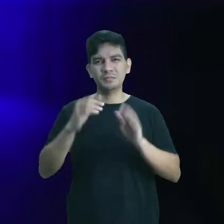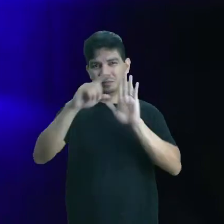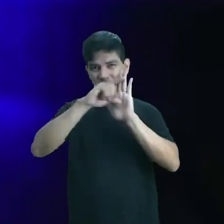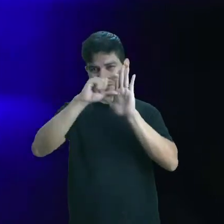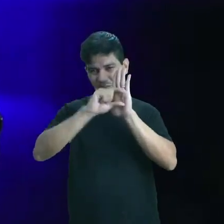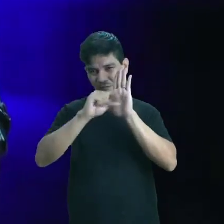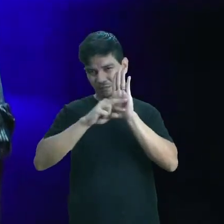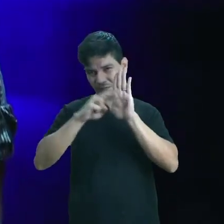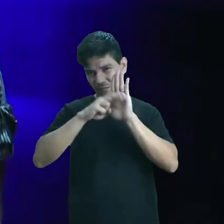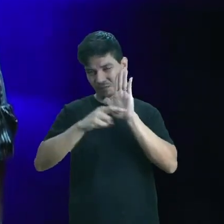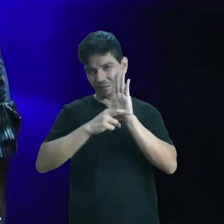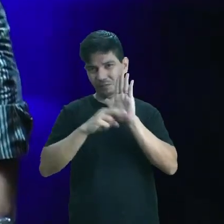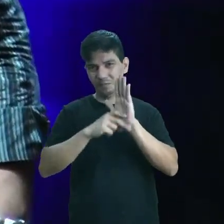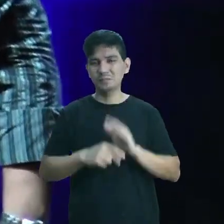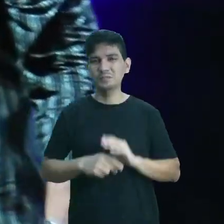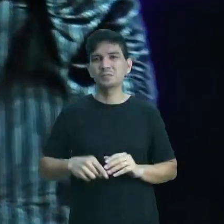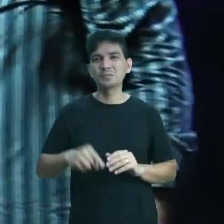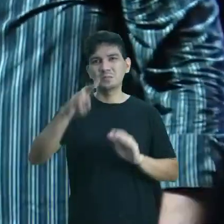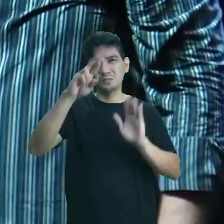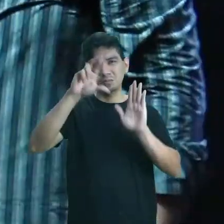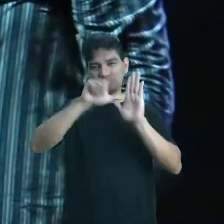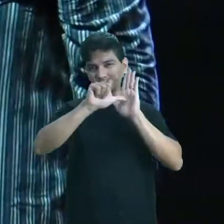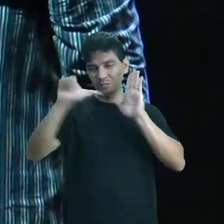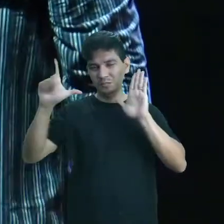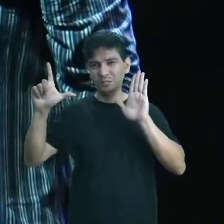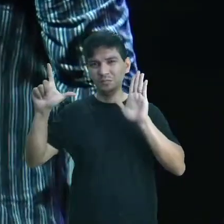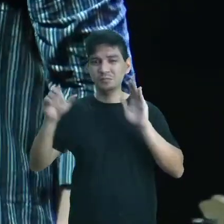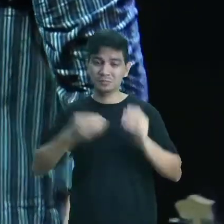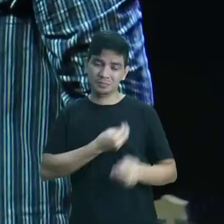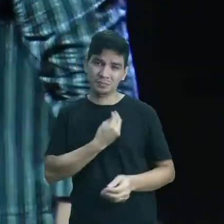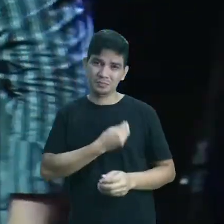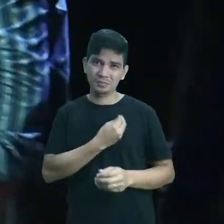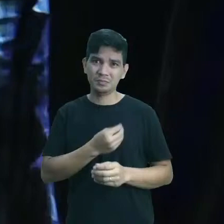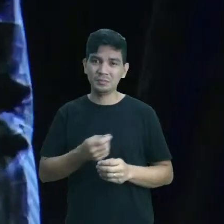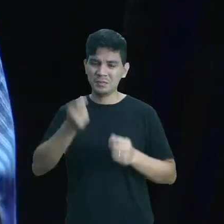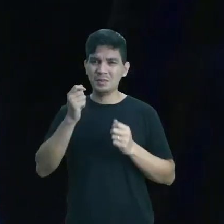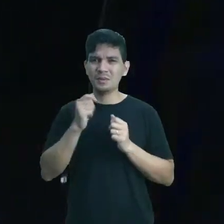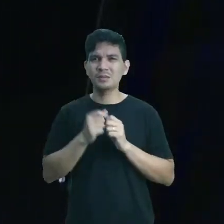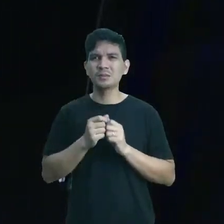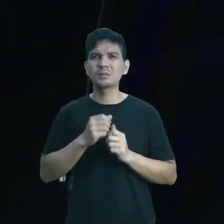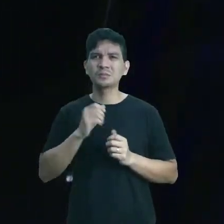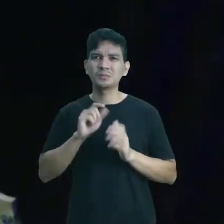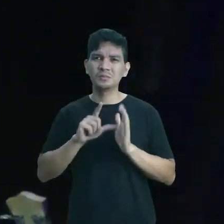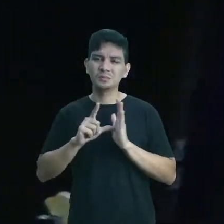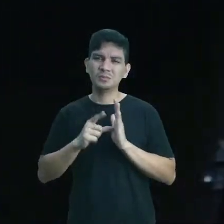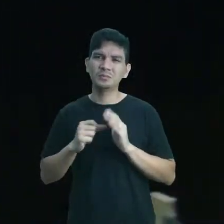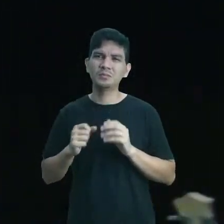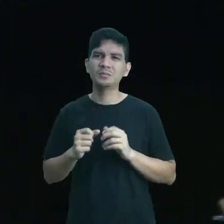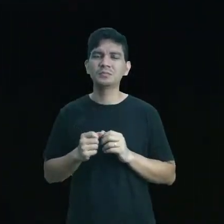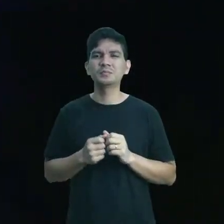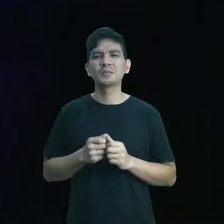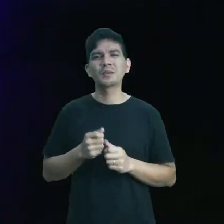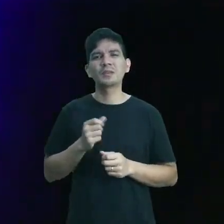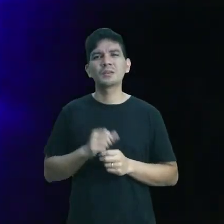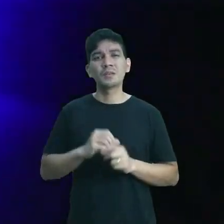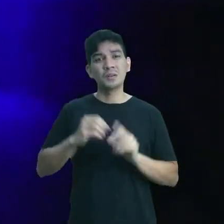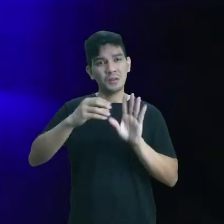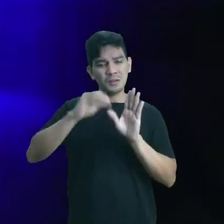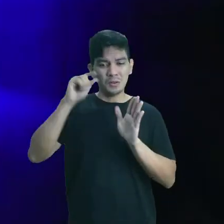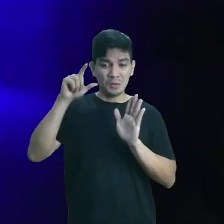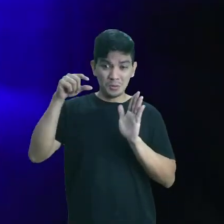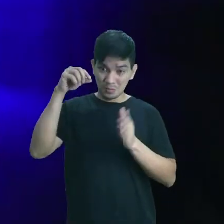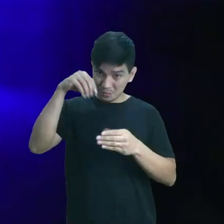uma lei da vida que ela se cumpre. A lei da semeadura. O que você